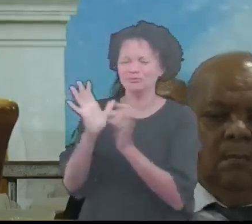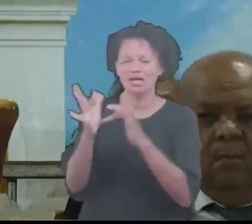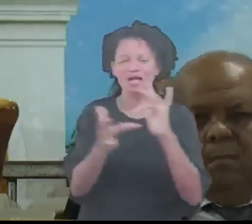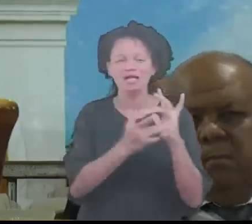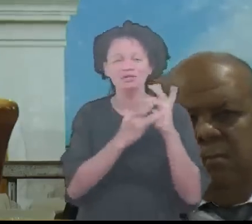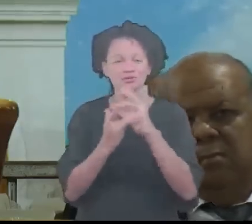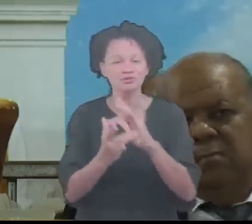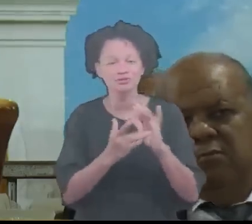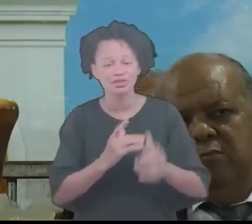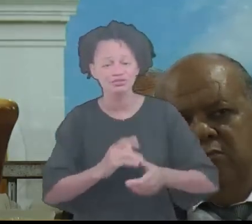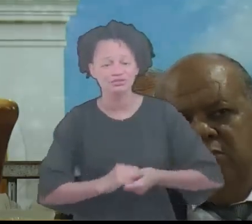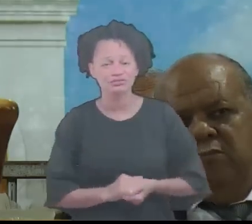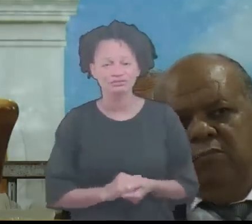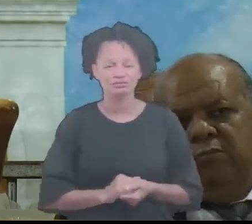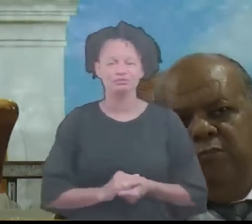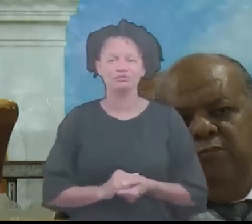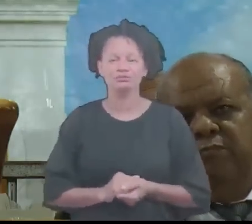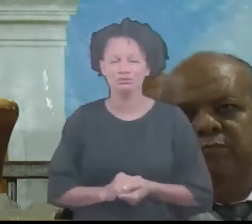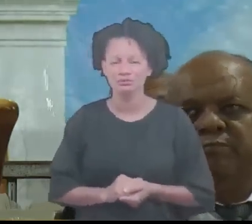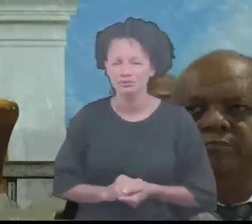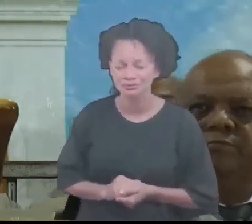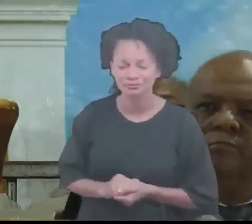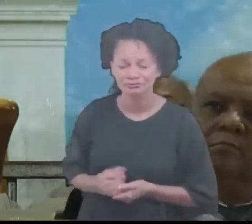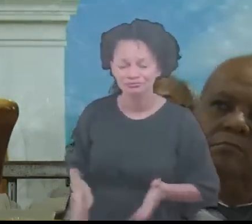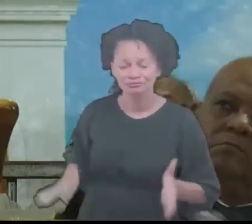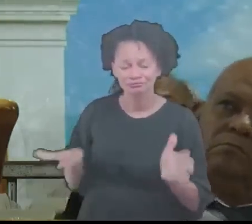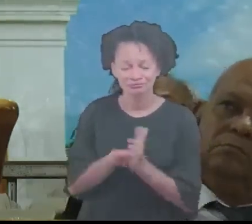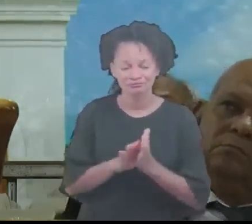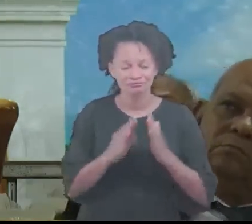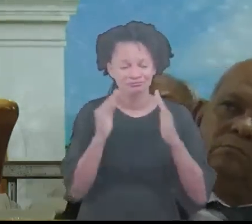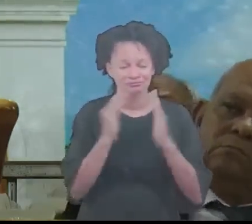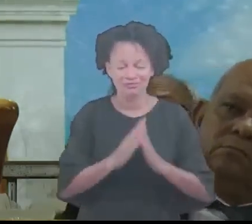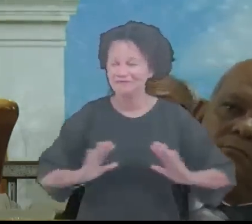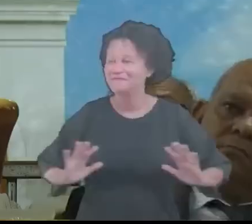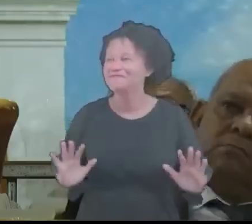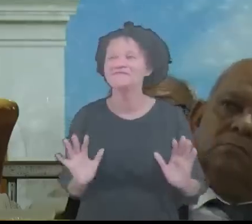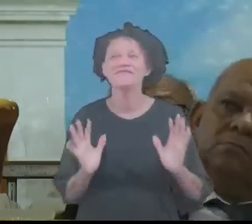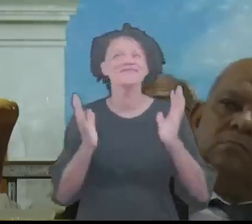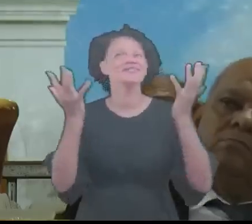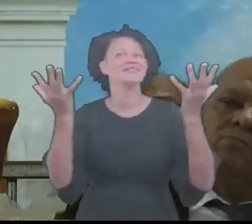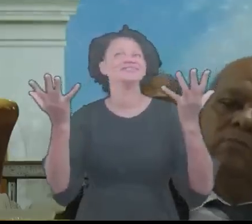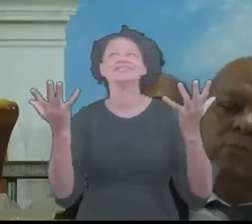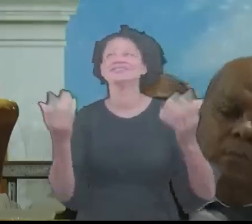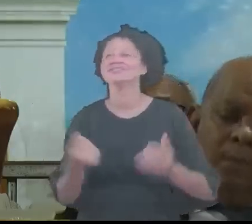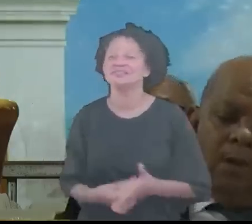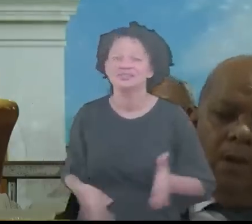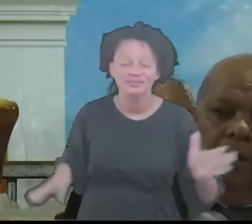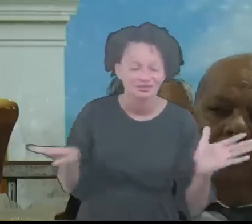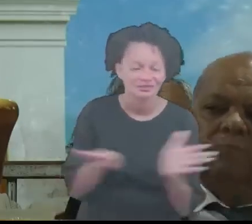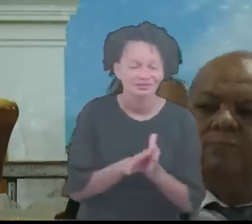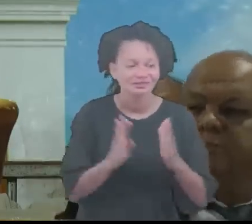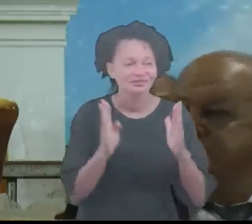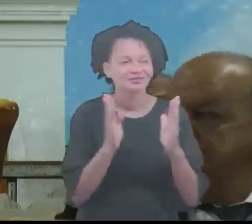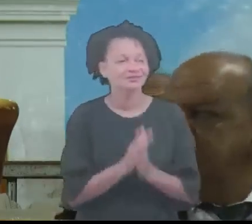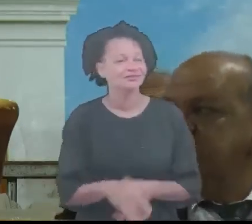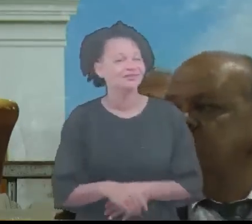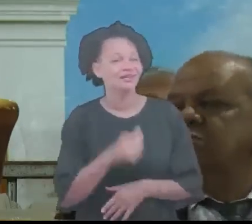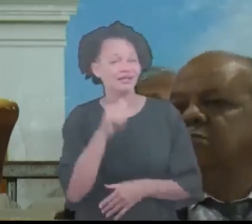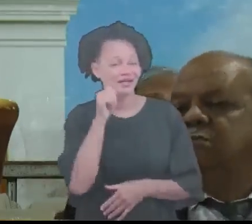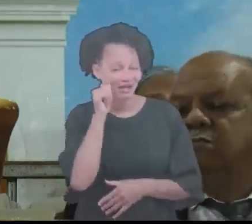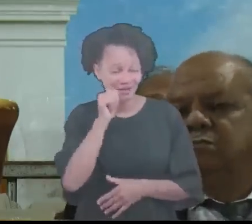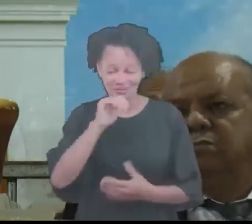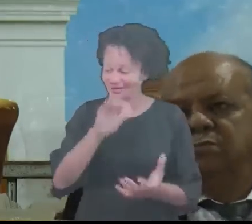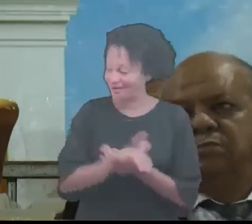aleluia. Quando ele chega em casa é uma festa. Quando ele chega em casa a mulher dá graças a